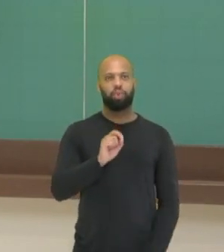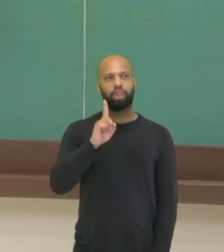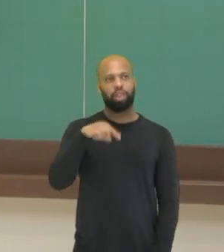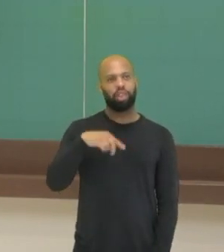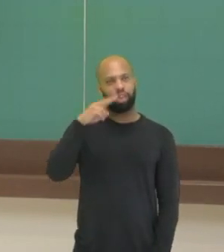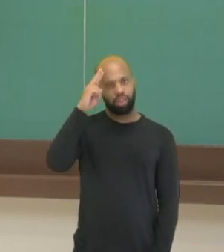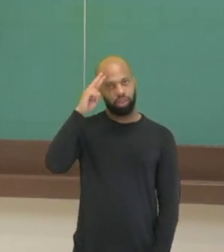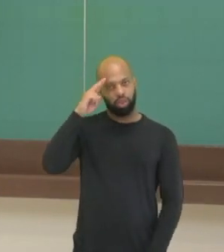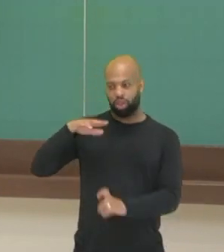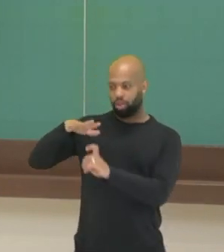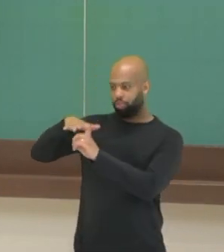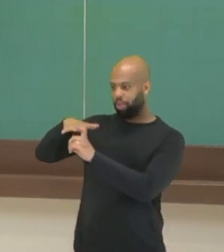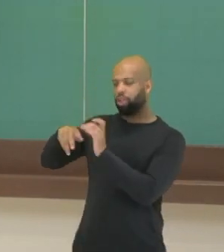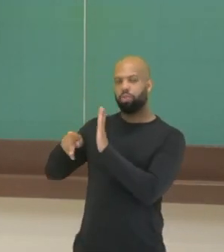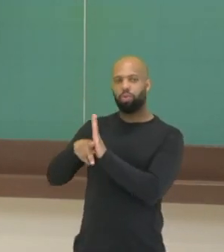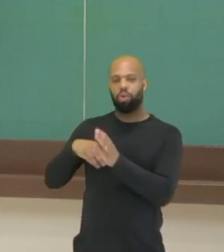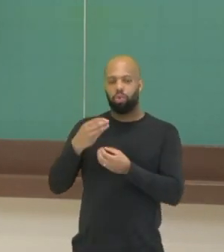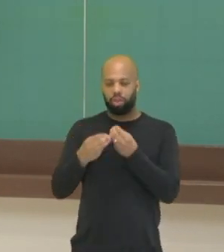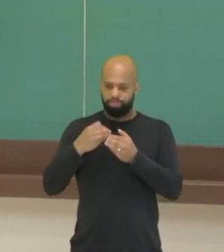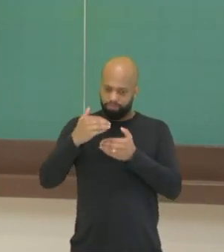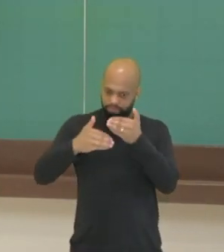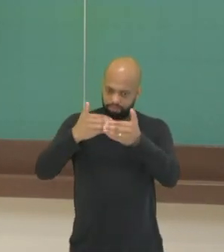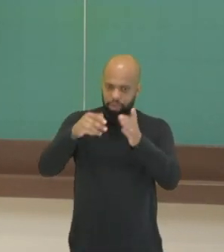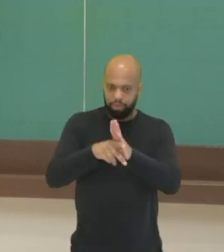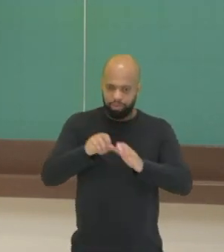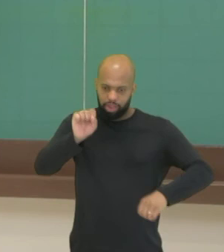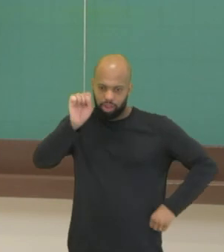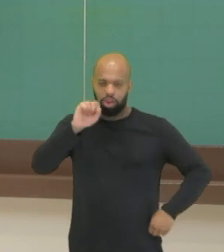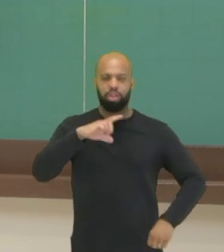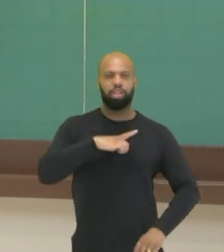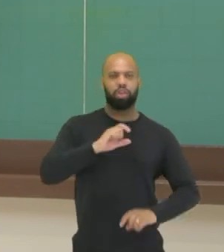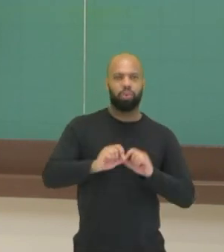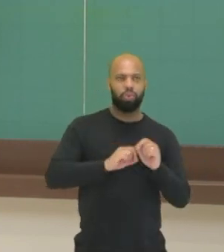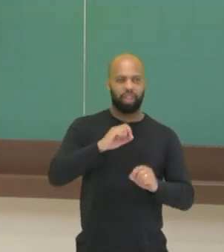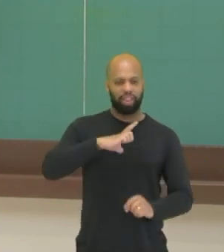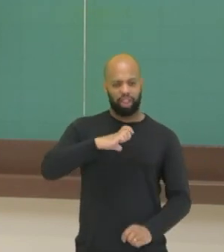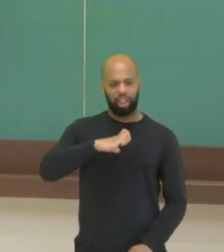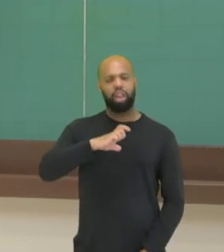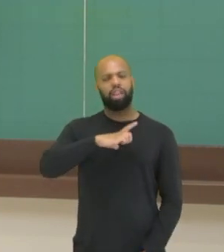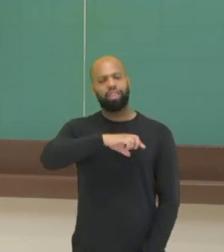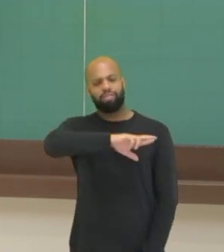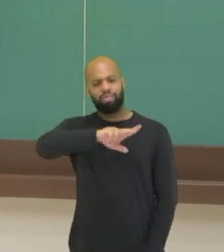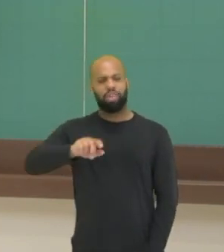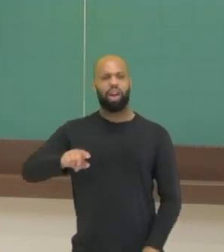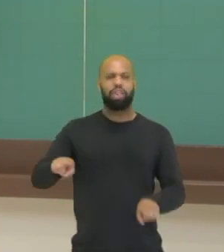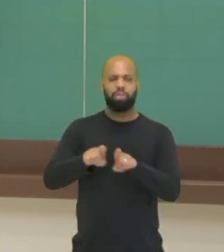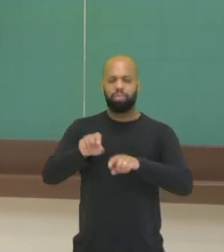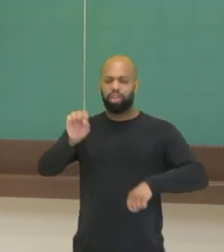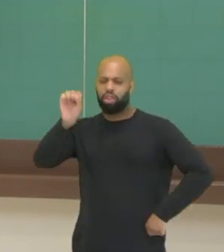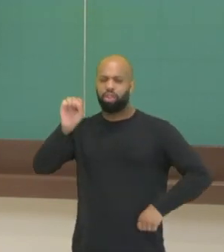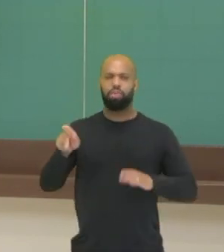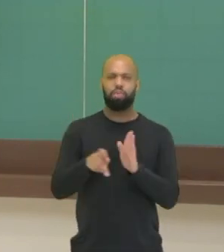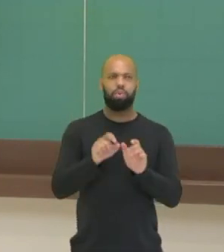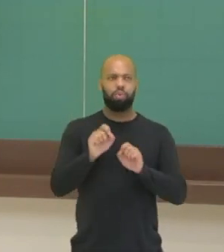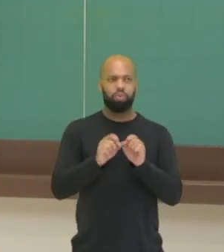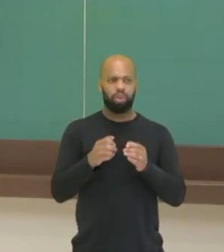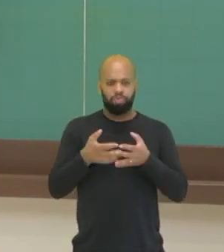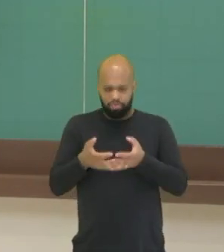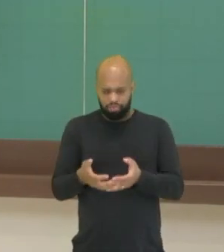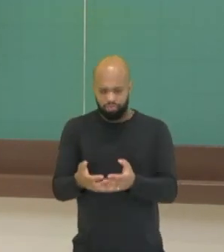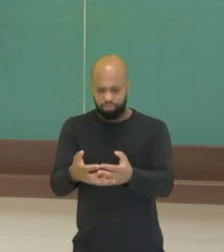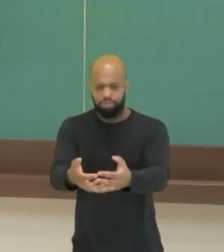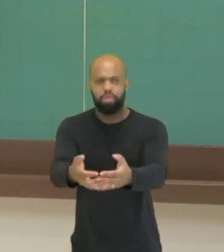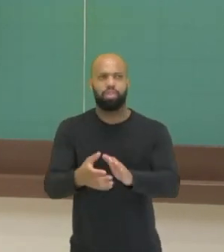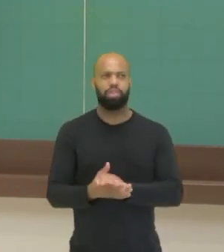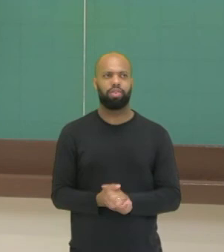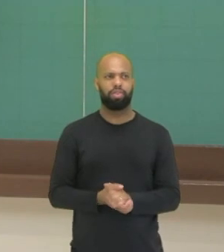mito da construção do herói. Pô, tem Édipo e outros tantos heróis que são colocados num berço para que o rio dê conta. Ah, o